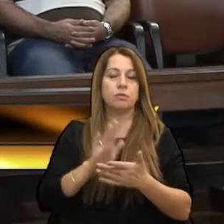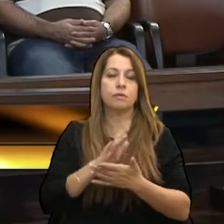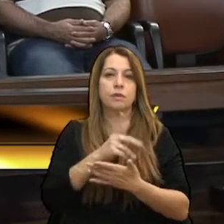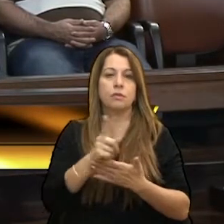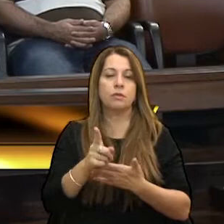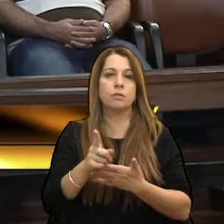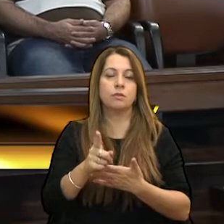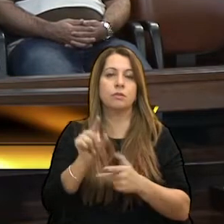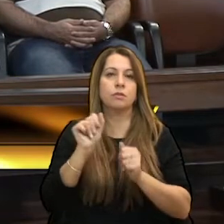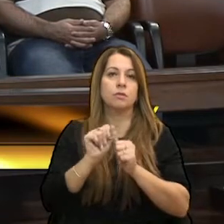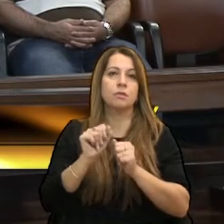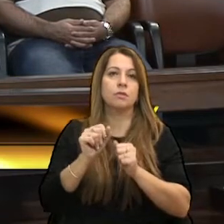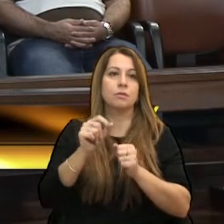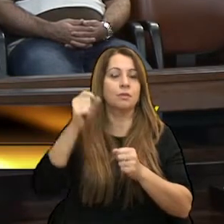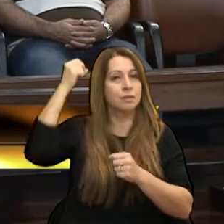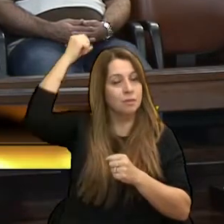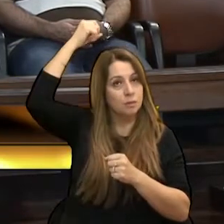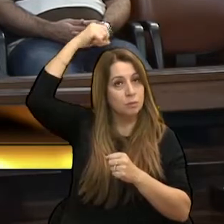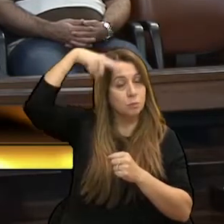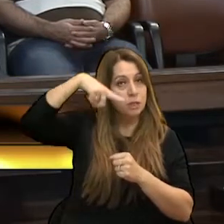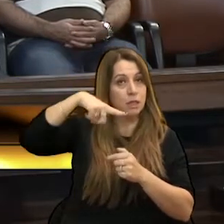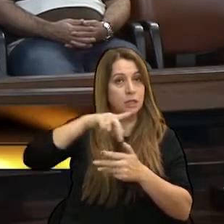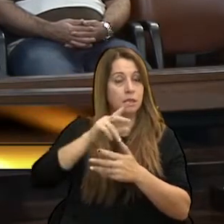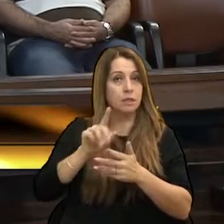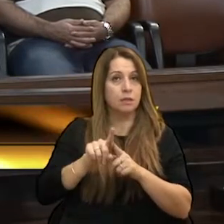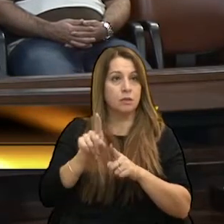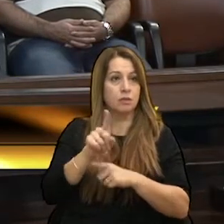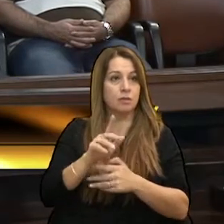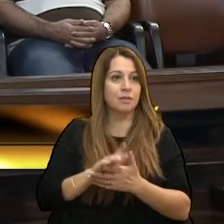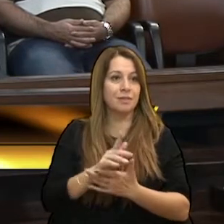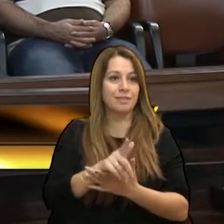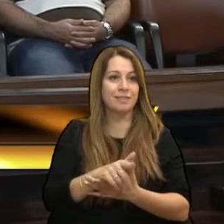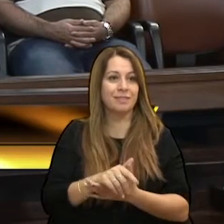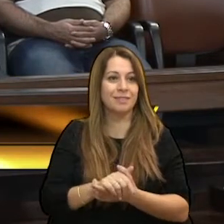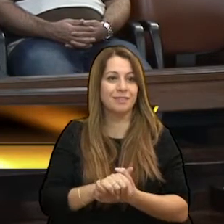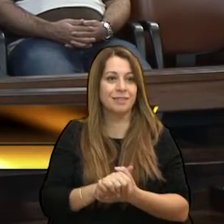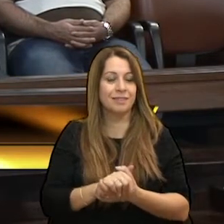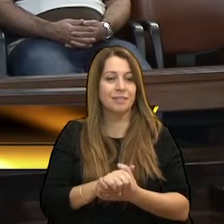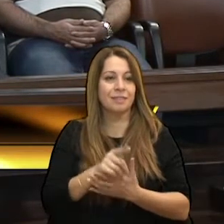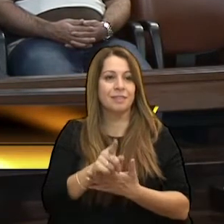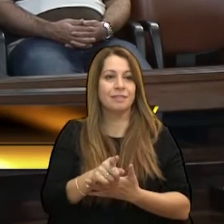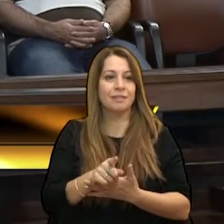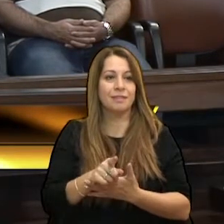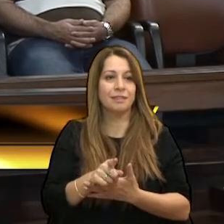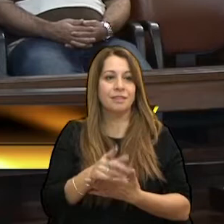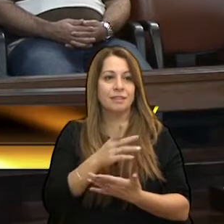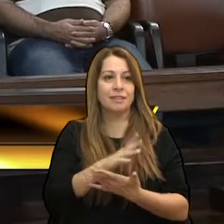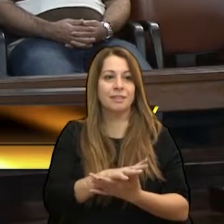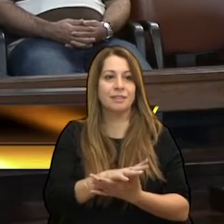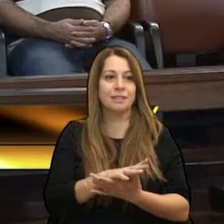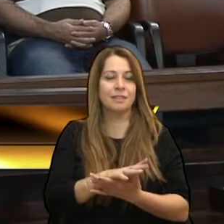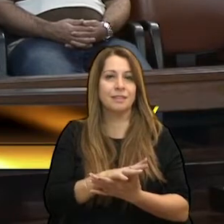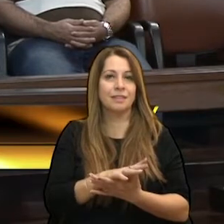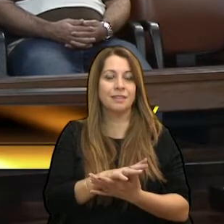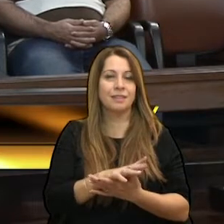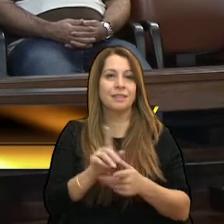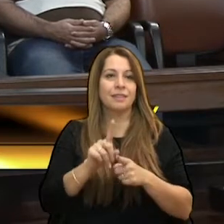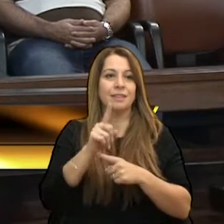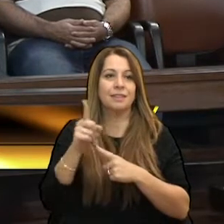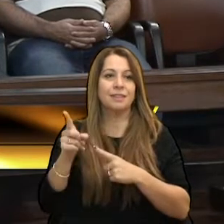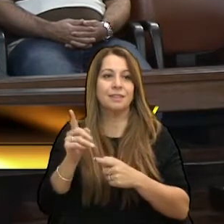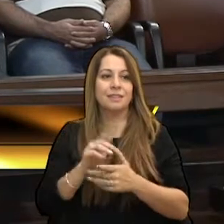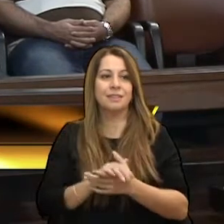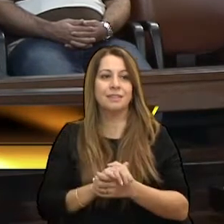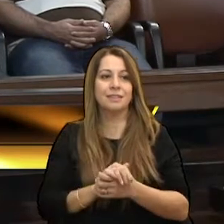Essa doutrina espírita tem uma forte influência em nosso país, e nós, caxienses que vivemos o dia a dia